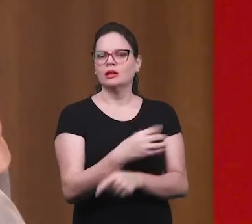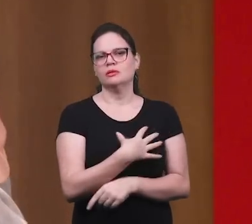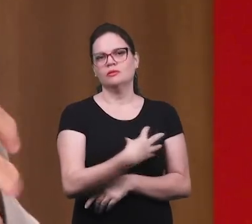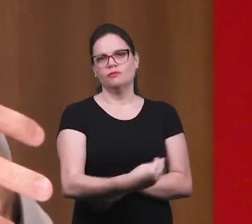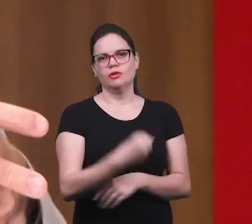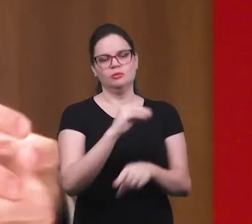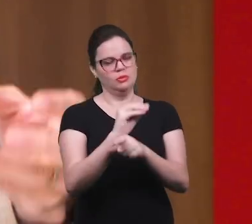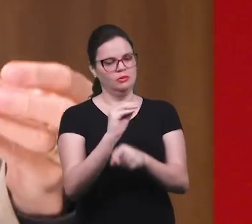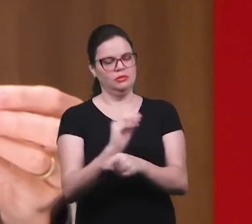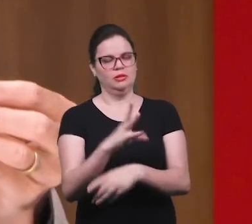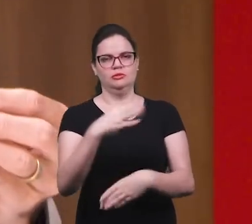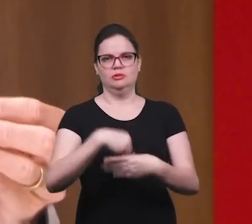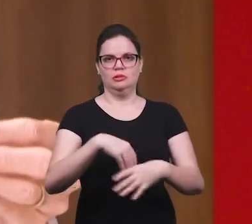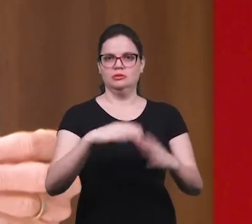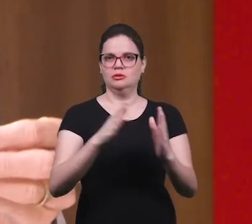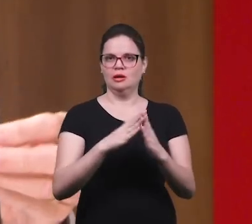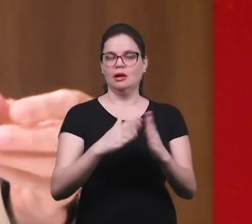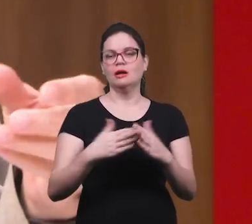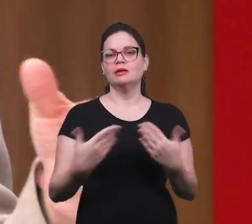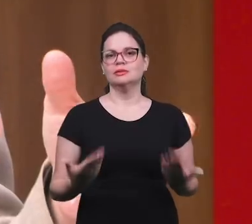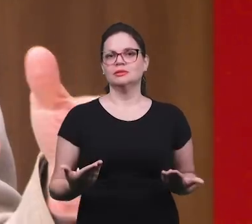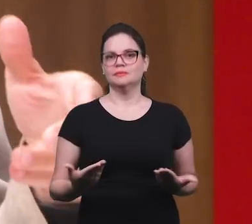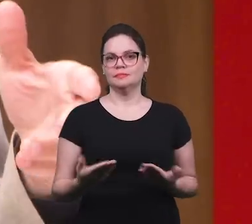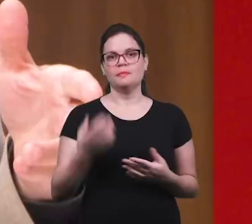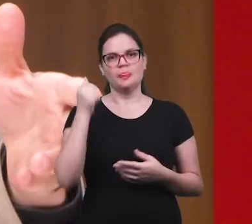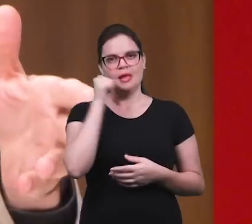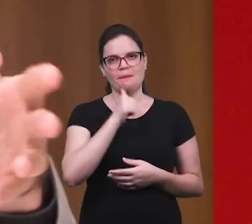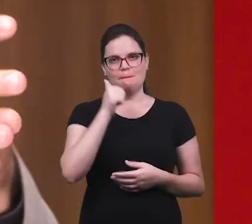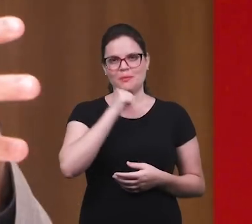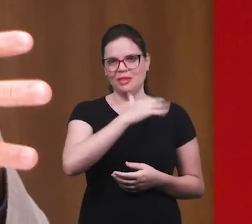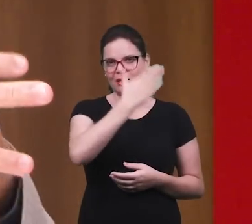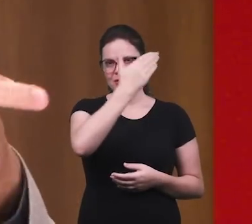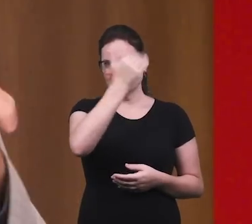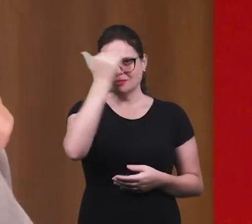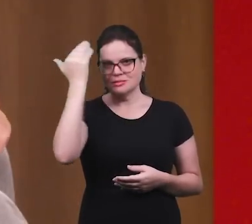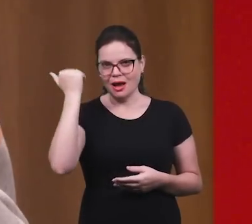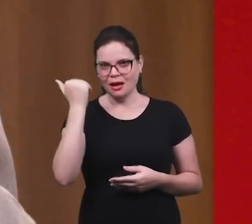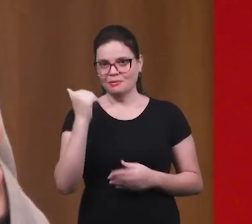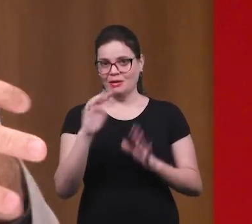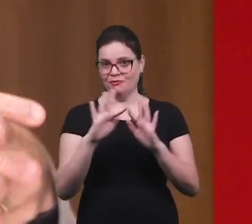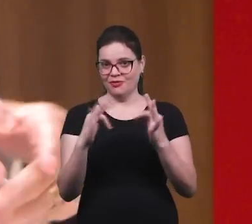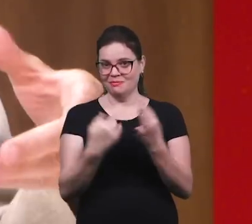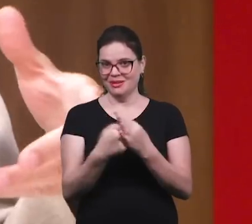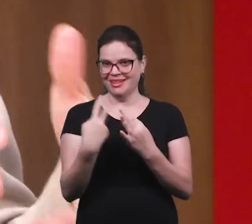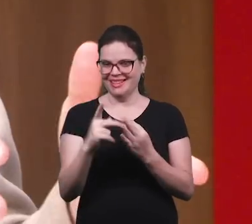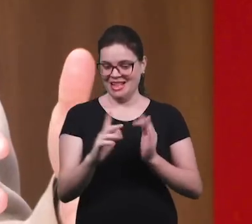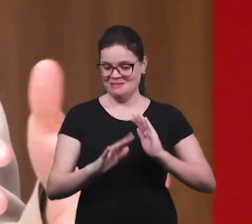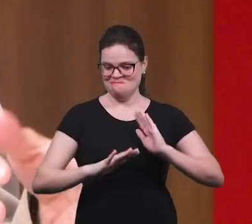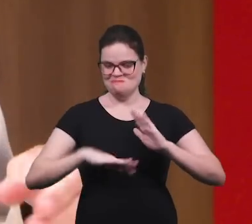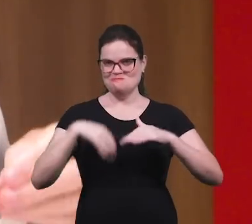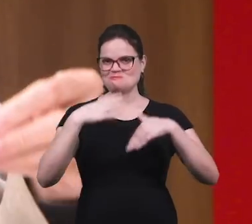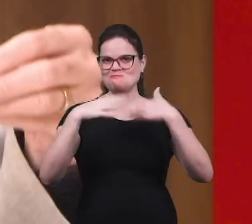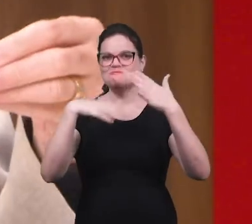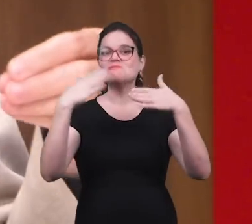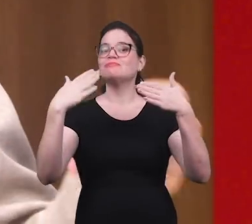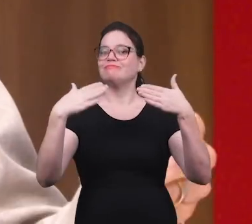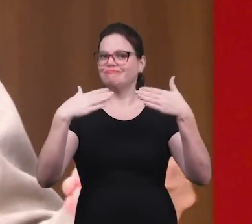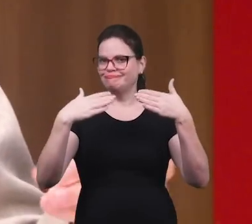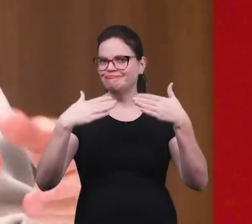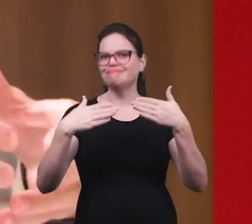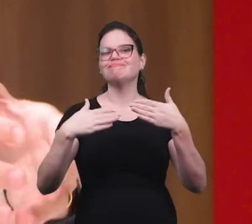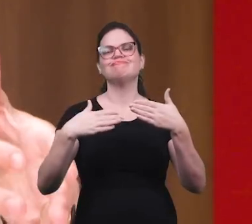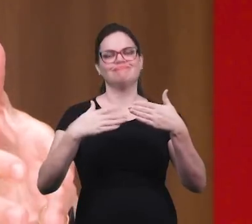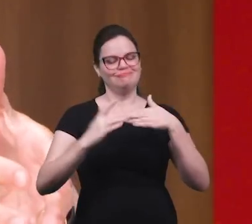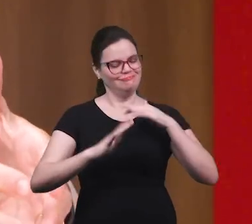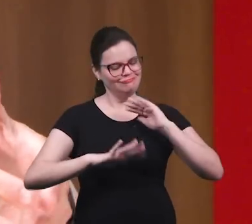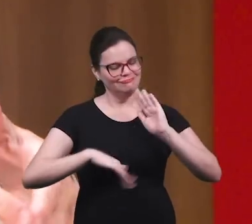aqui. Então, a esposa, ela edifica, a mulher sábia edifica sua casa, né? Ela edifica mesmo, ela consolida